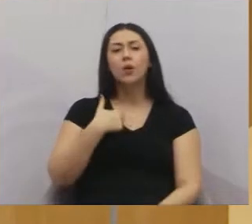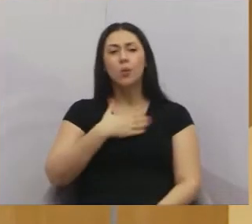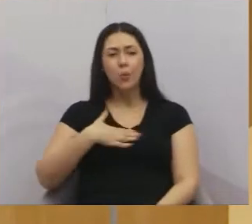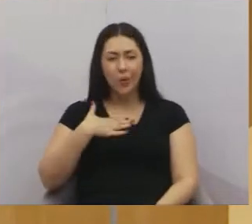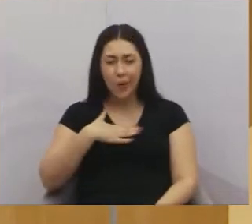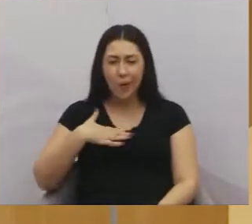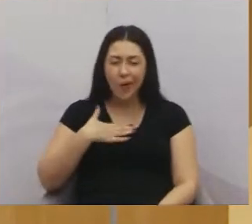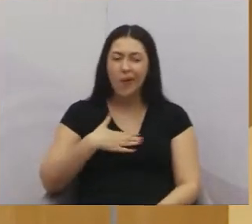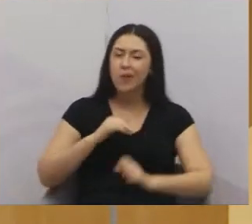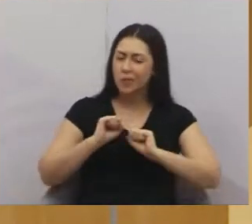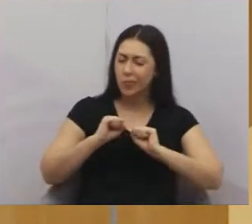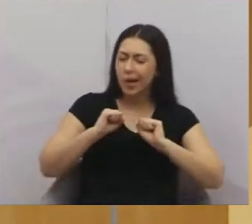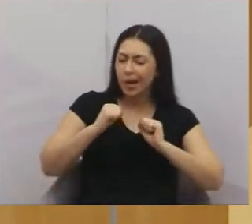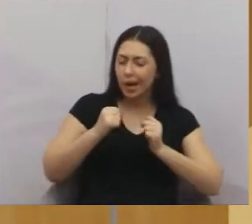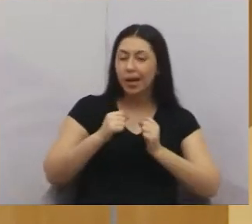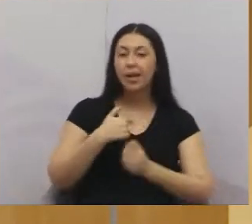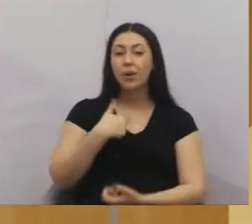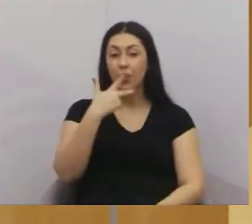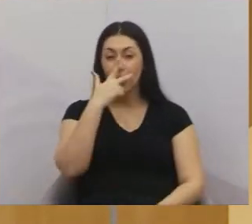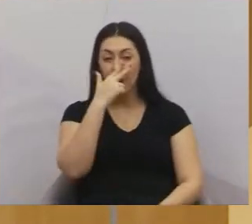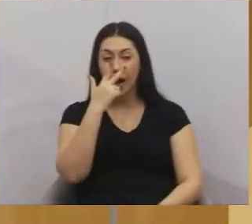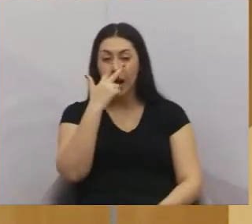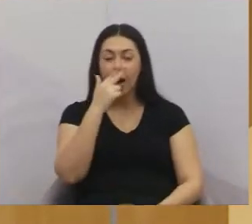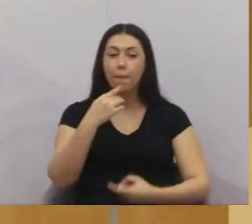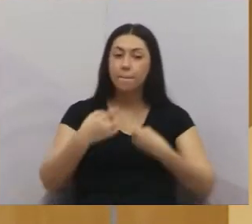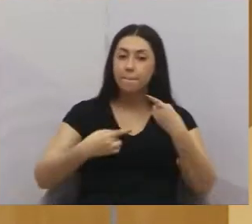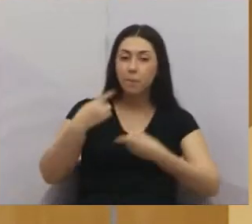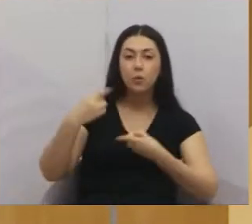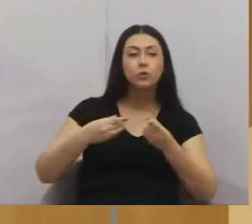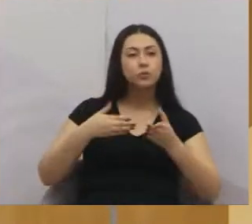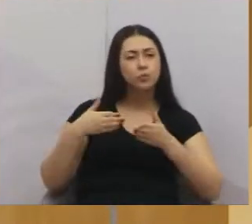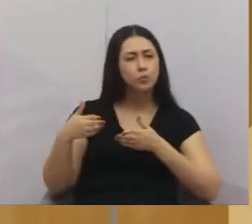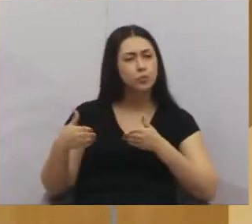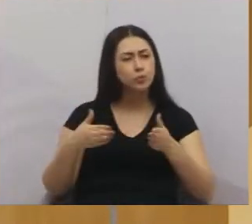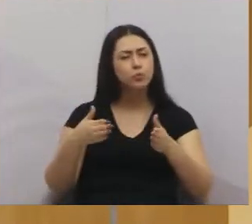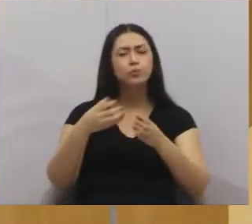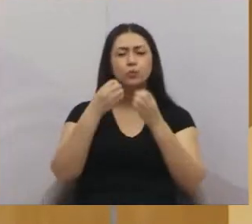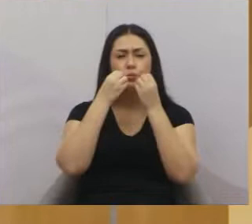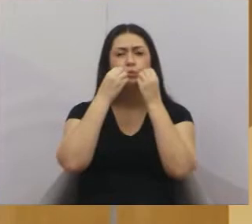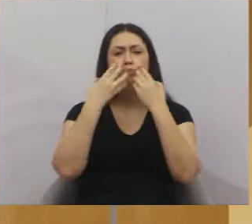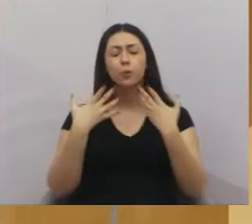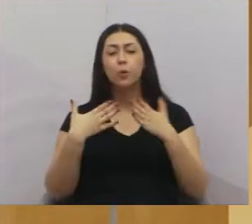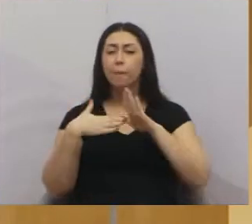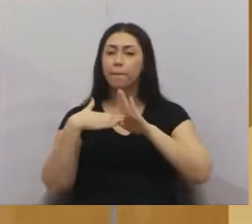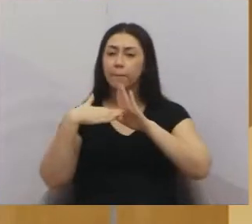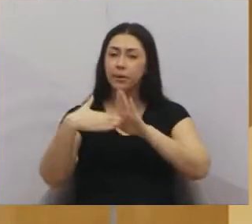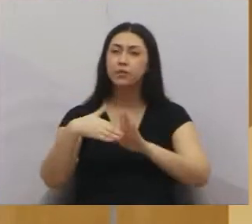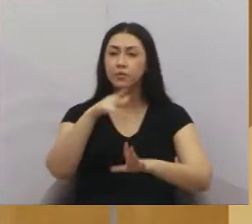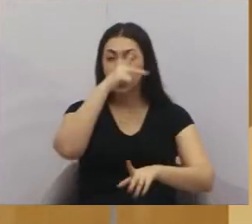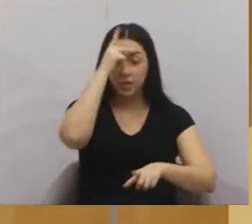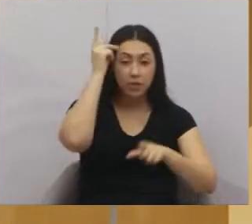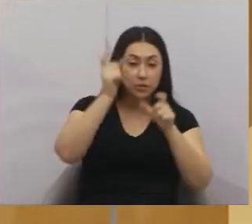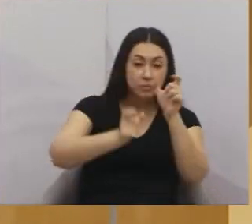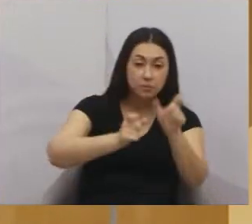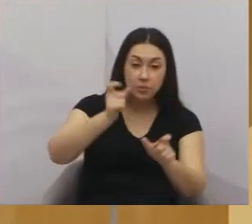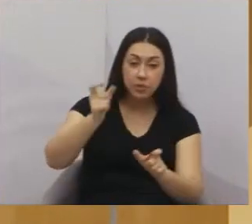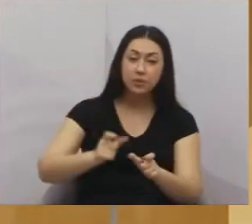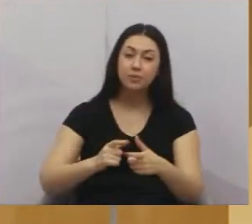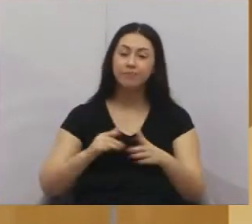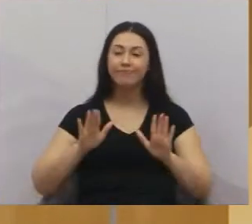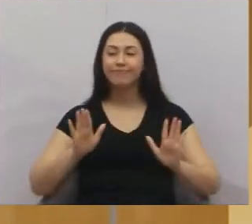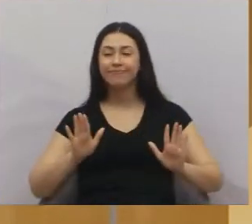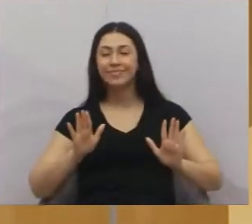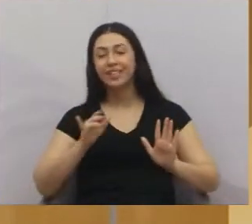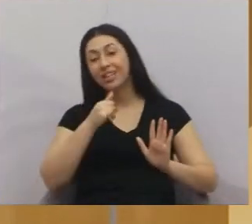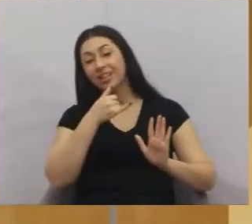no meu sangue. Eu acho que a política é um caminho bom, um caminho para fazer o bem para as pessoas.